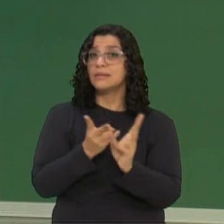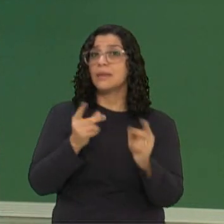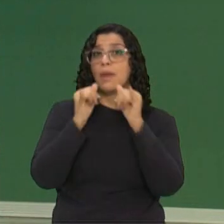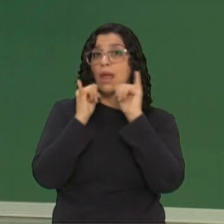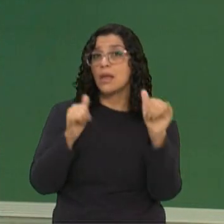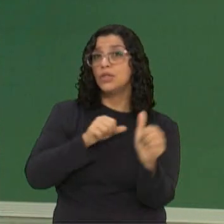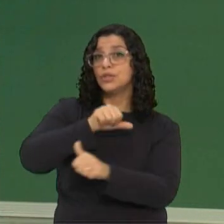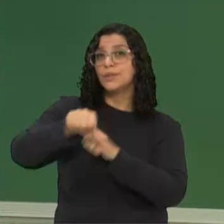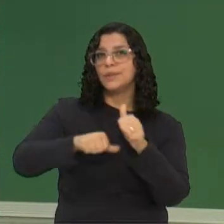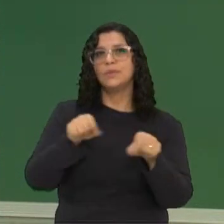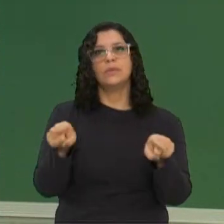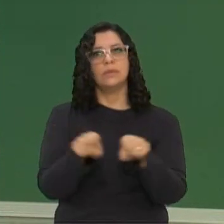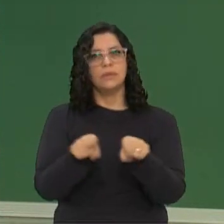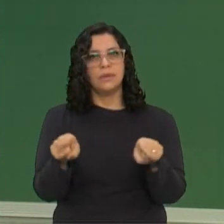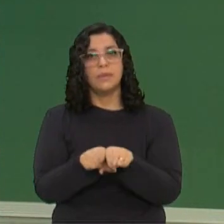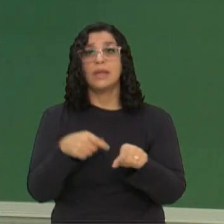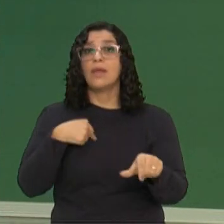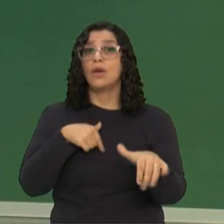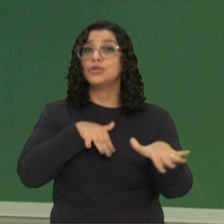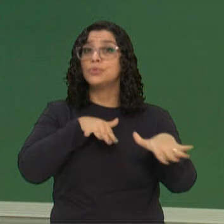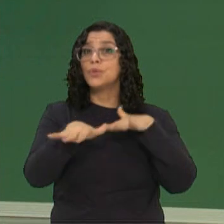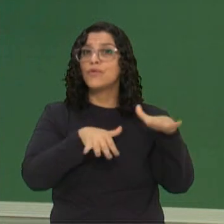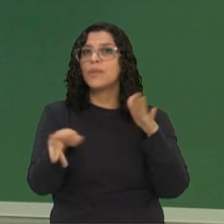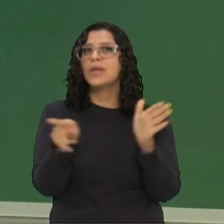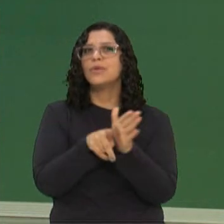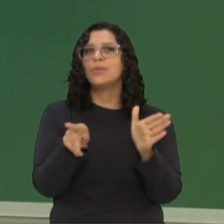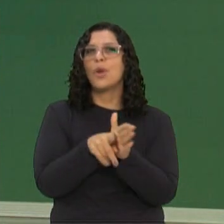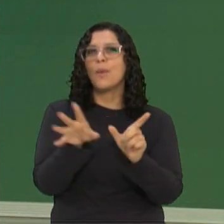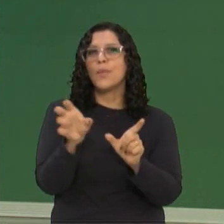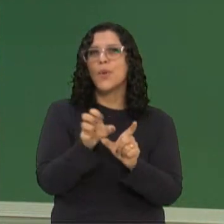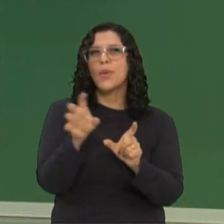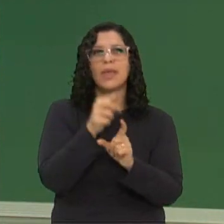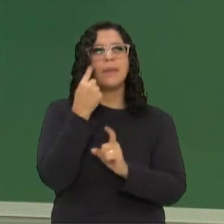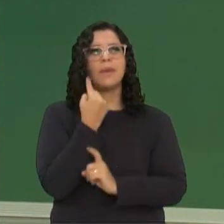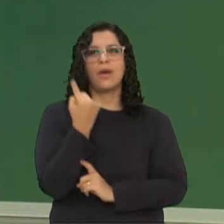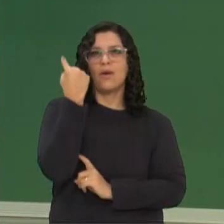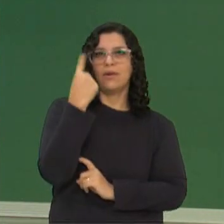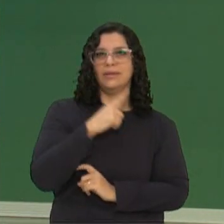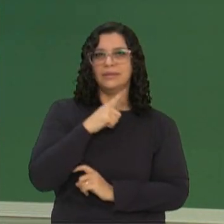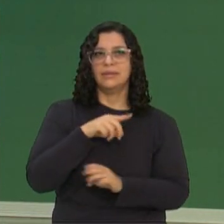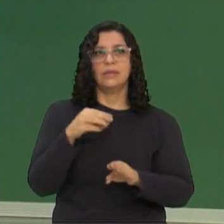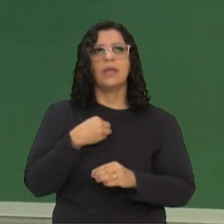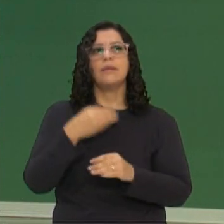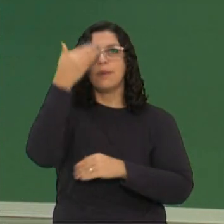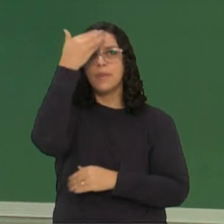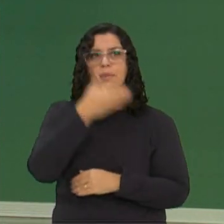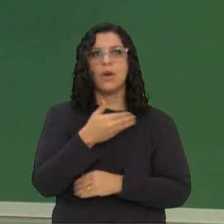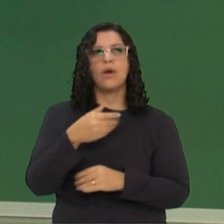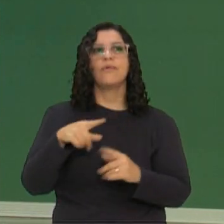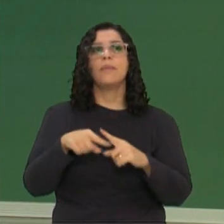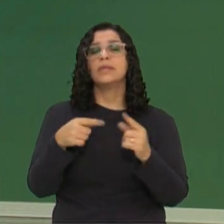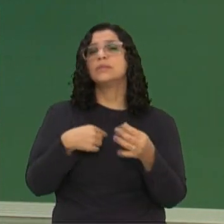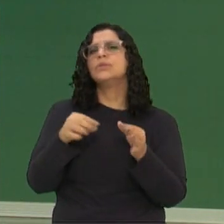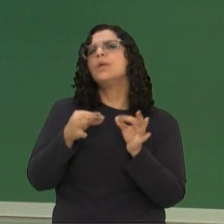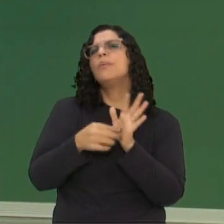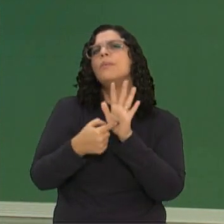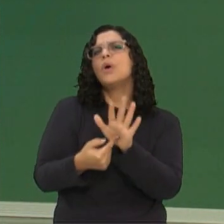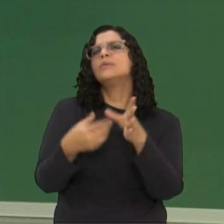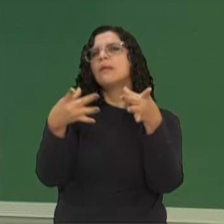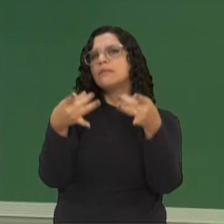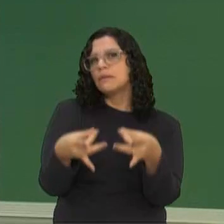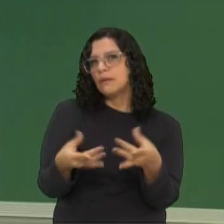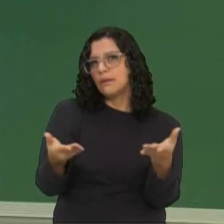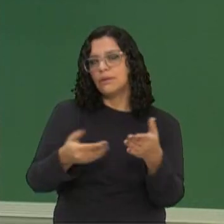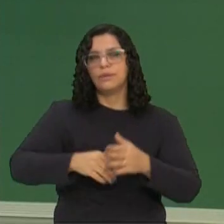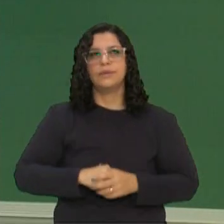tá? Então, aqui nós temos uma outra figurinha aqui também que dá para comprovar isso, só que não está interligado aqui, né? Aí, o